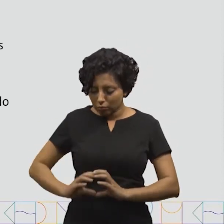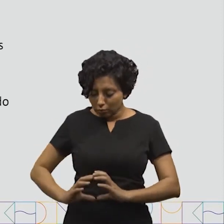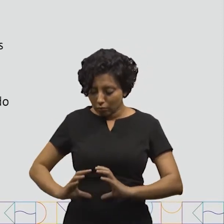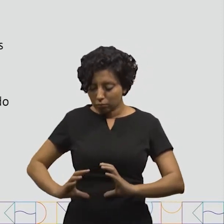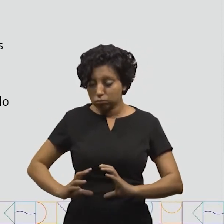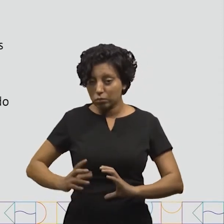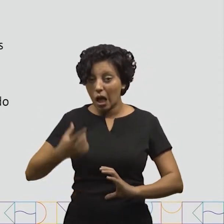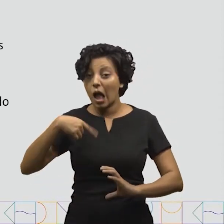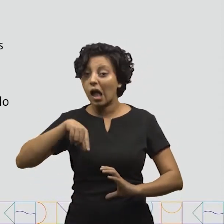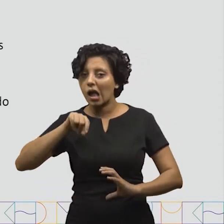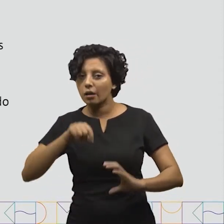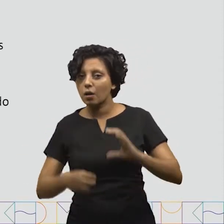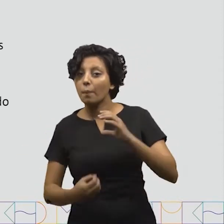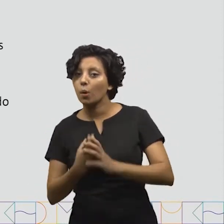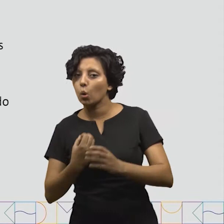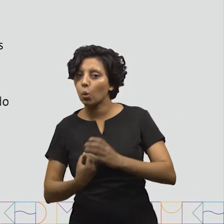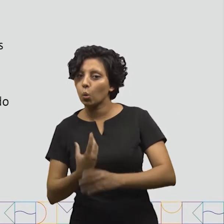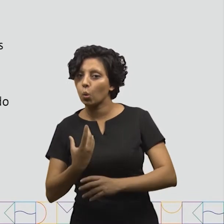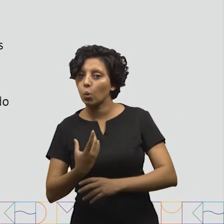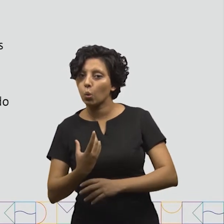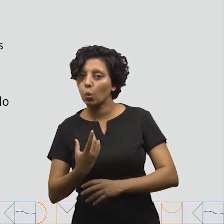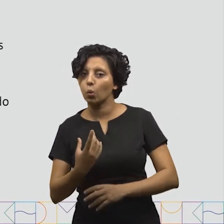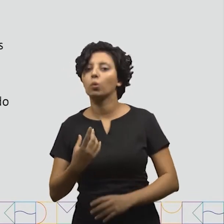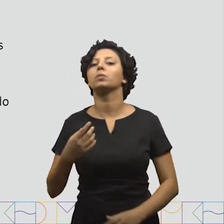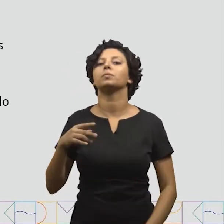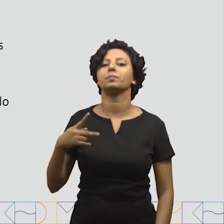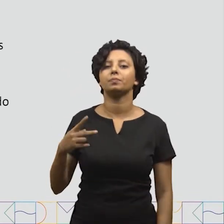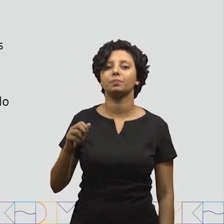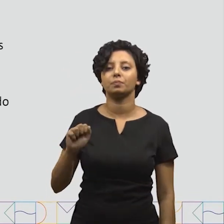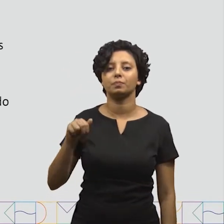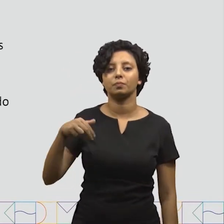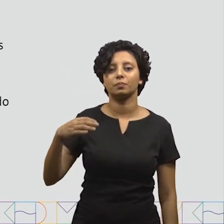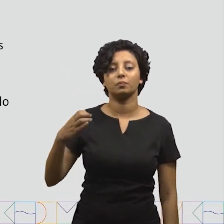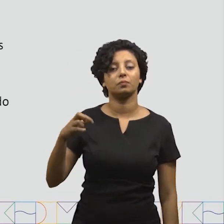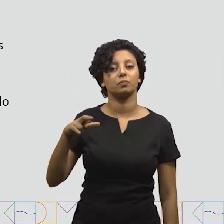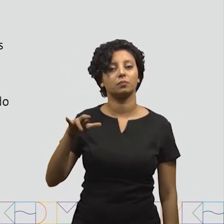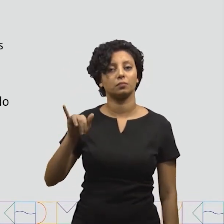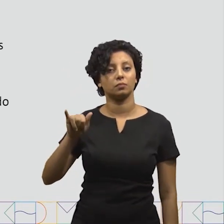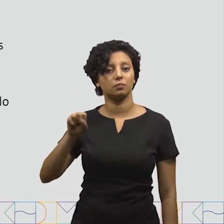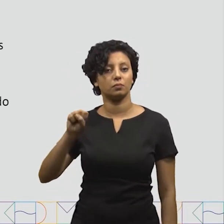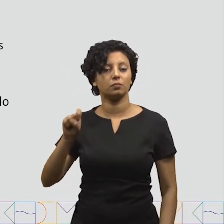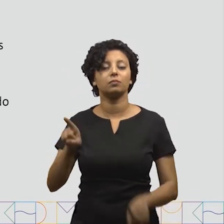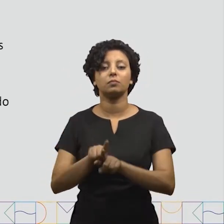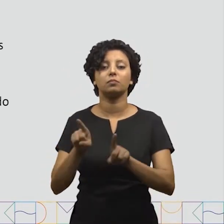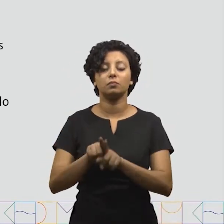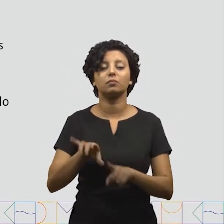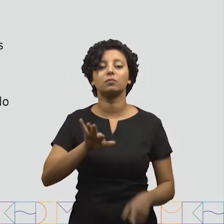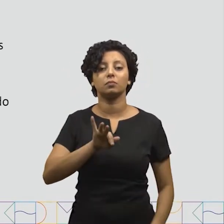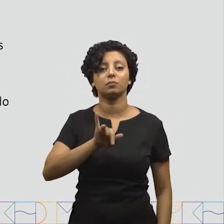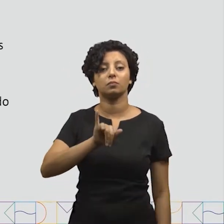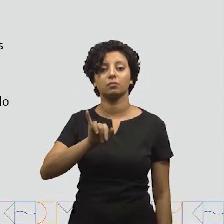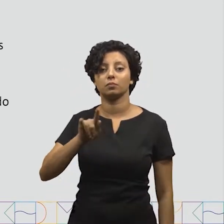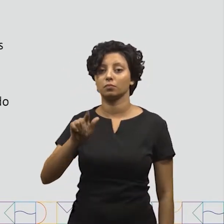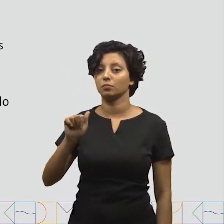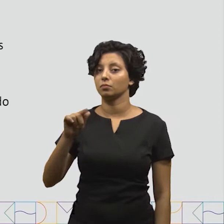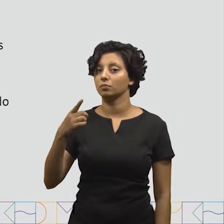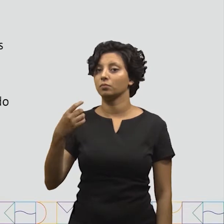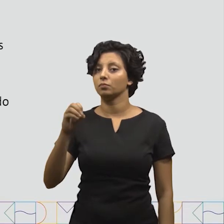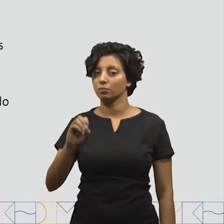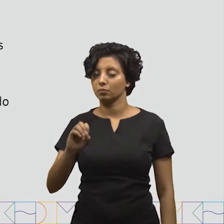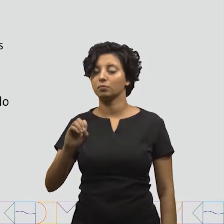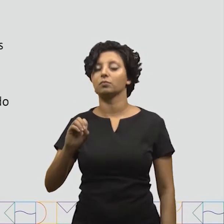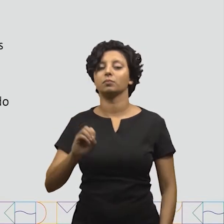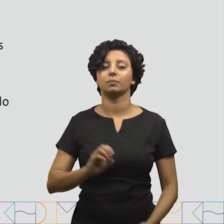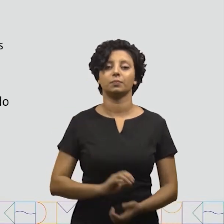quem produz essas substâncias é o pâncreas e o fígado, que armazena a substância por ele produzida